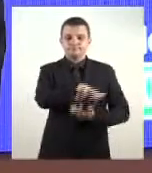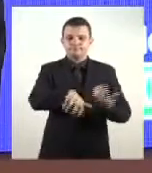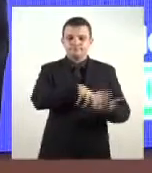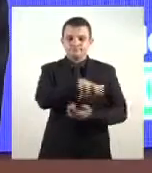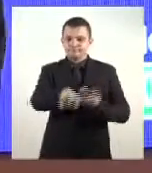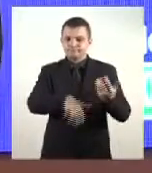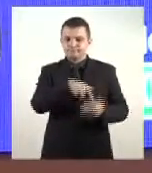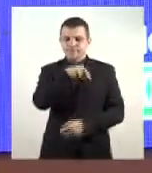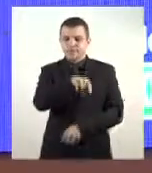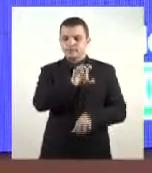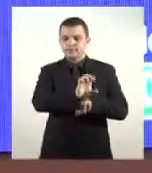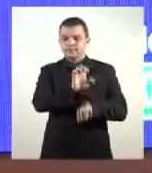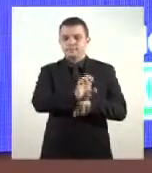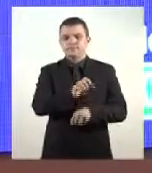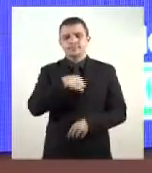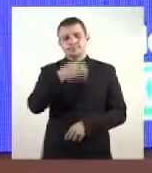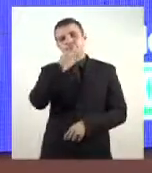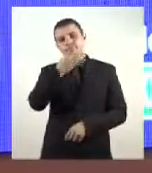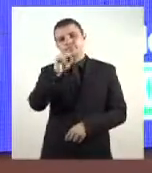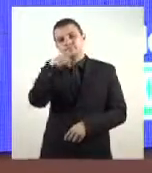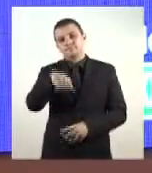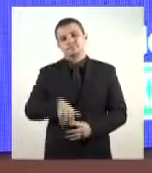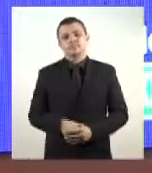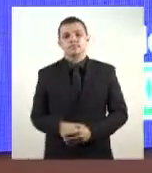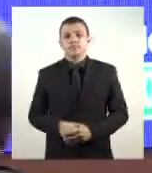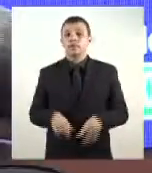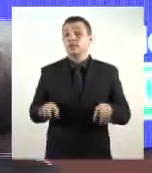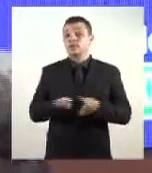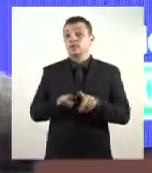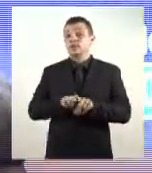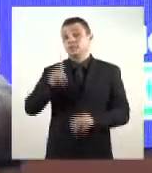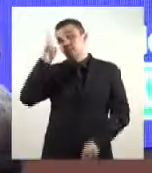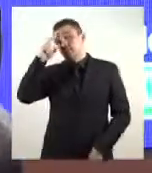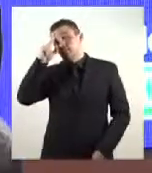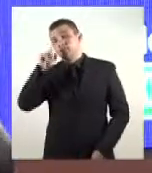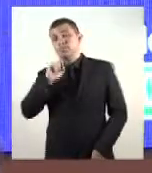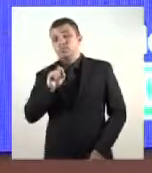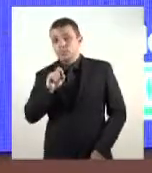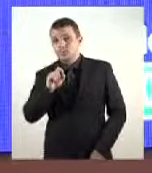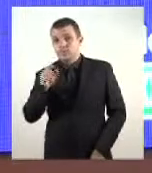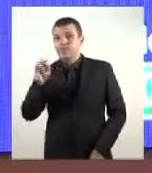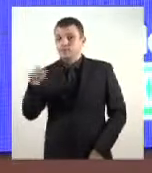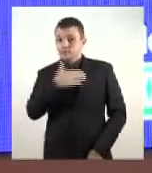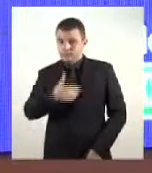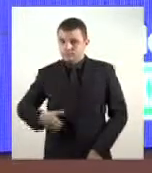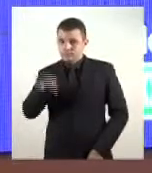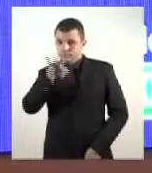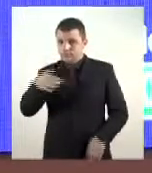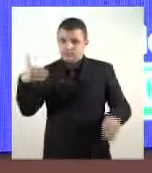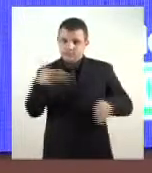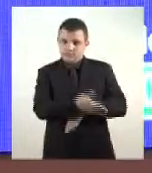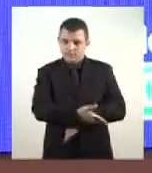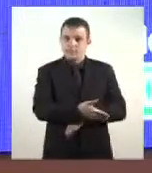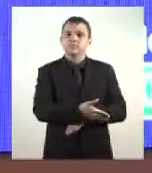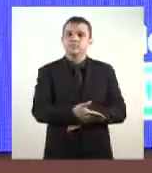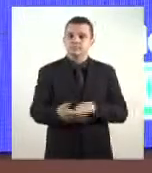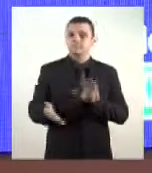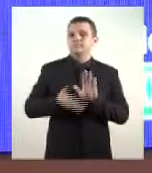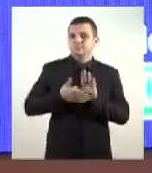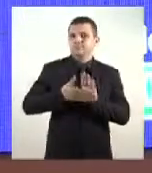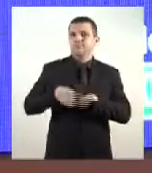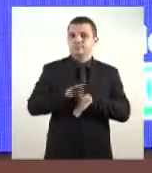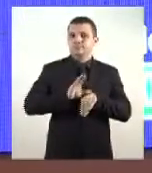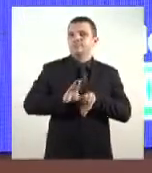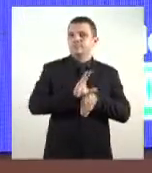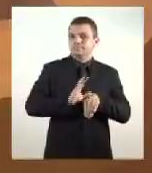pública. Acredito que tenha sido esse. E lembrar que uma intervenção federal, como diz a própria